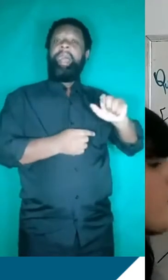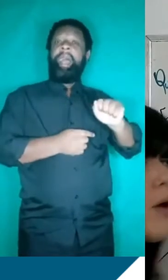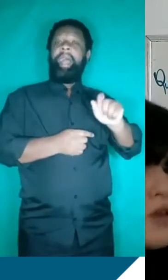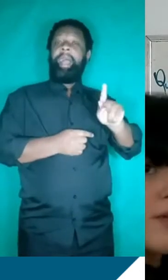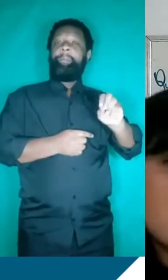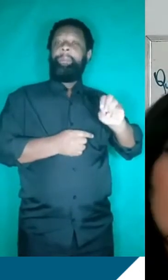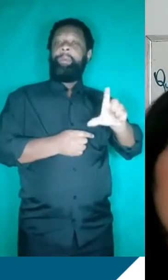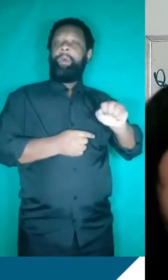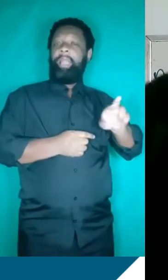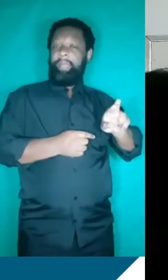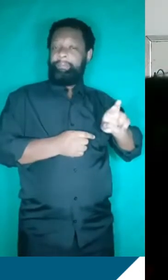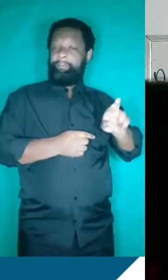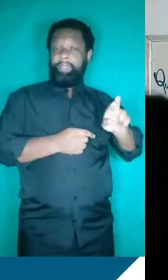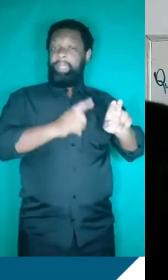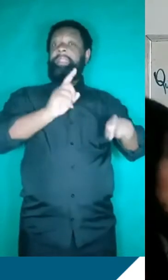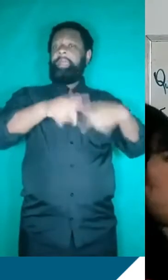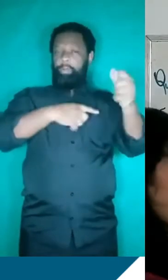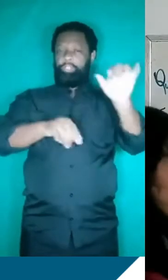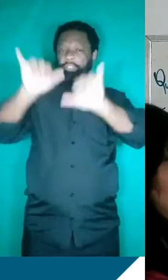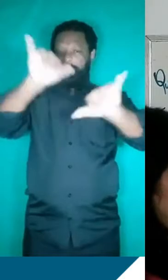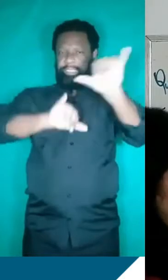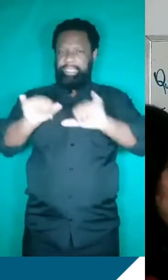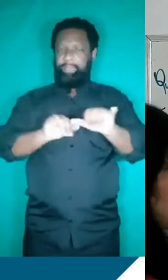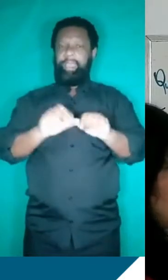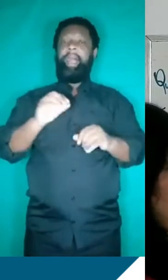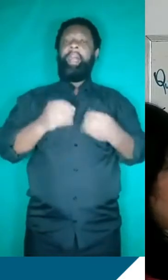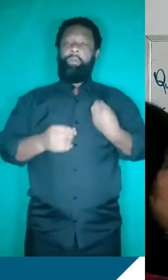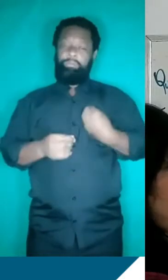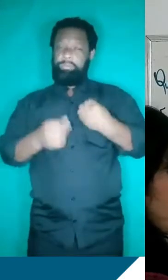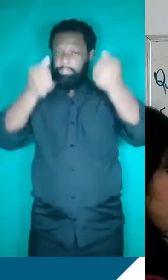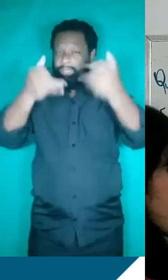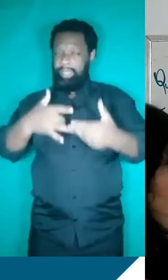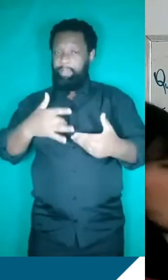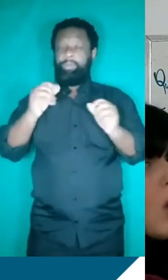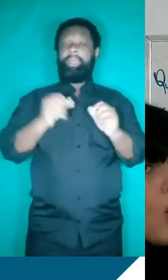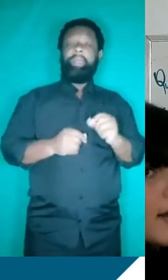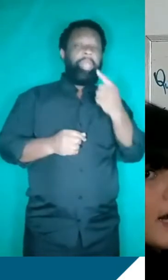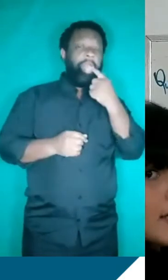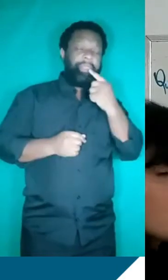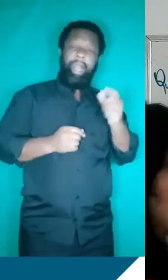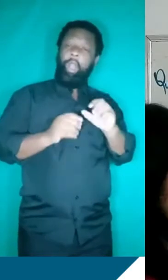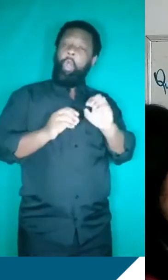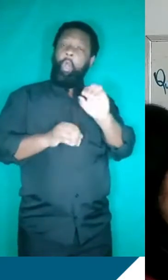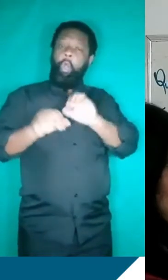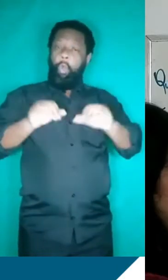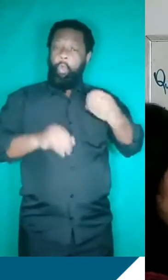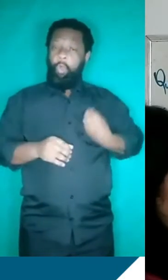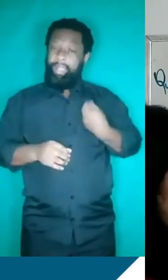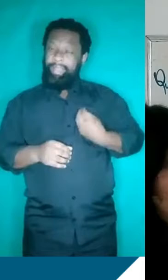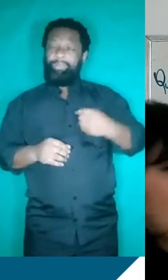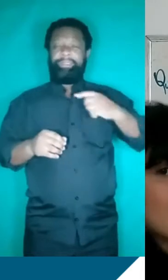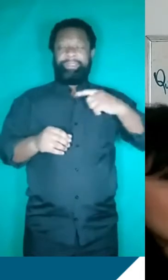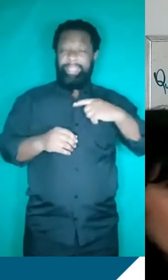aqui. Depois nós vamos estudar sobre química orgânica e aí nós vamos falar sobre isso daqui, que é um sal orgânico, tudo bem?